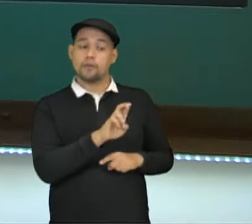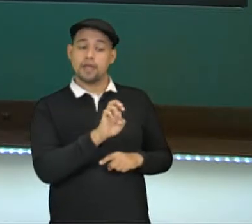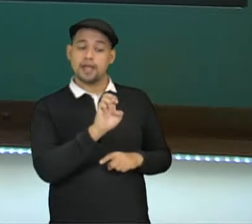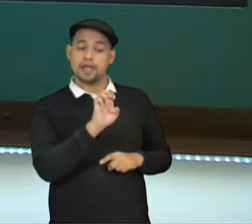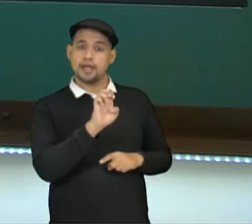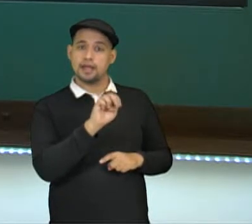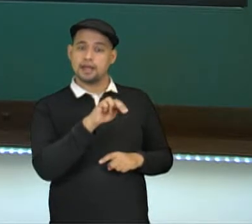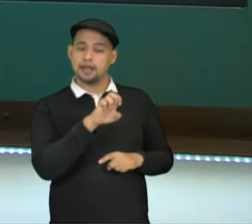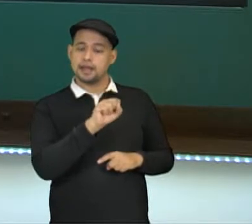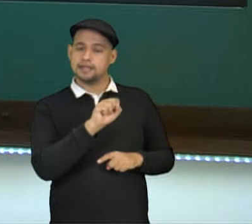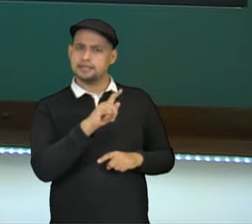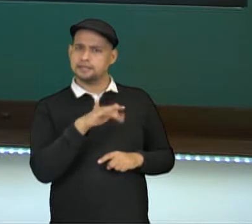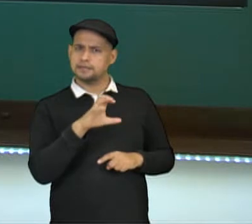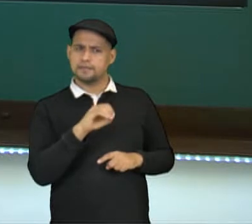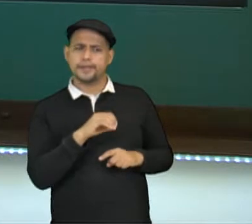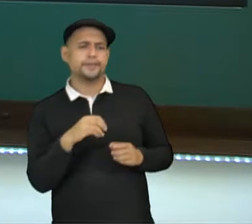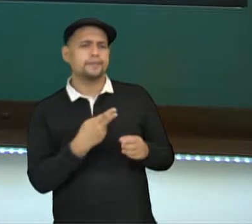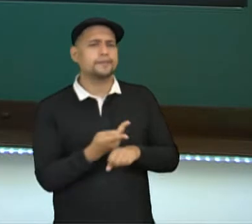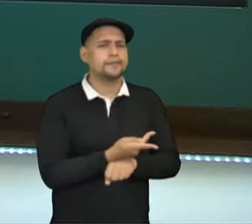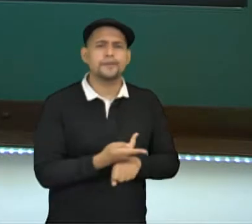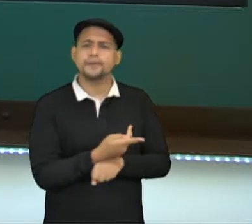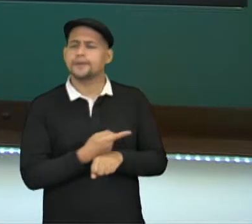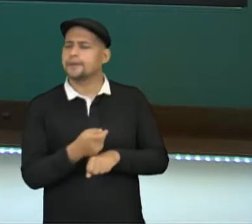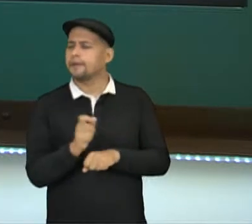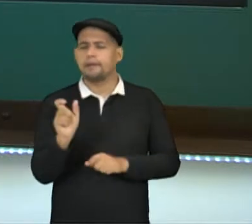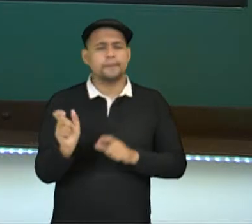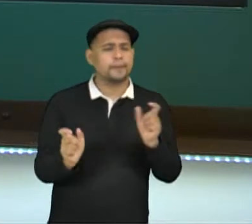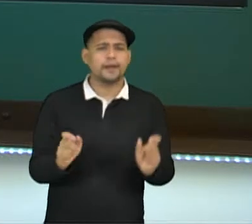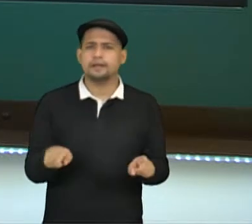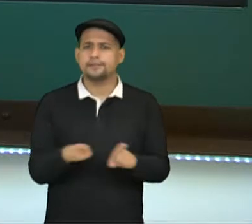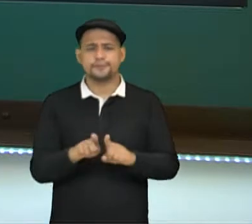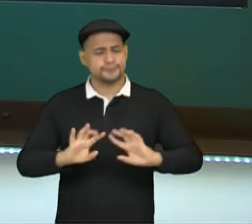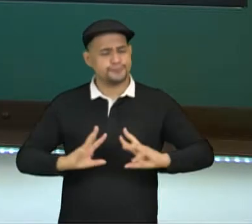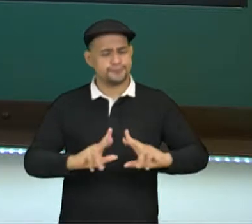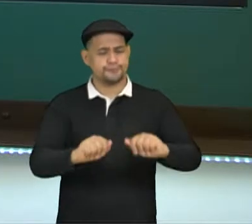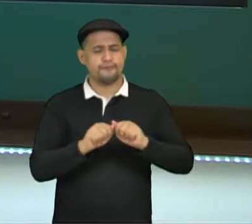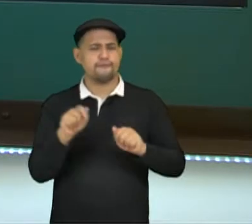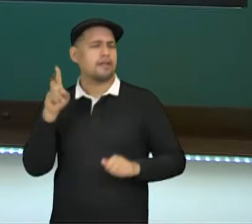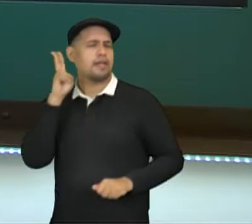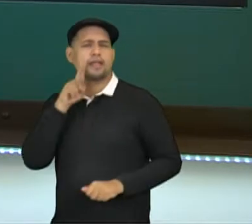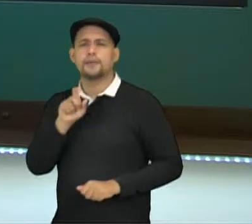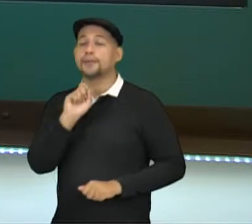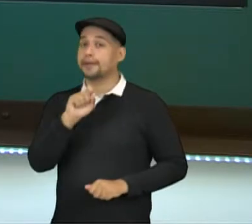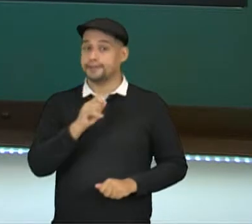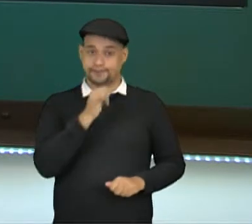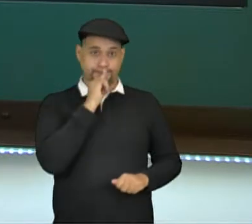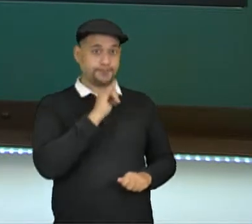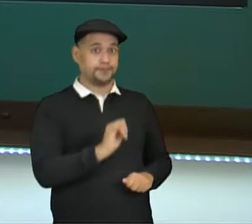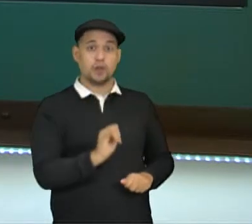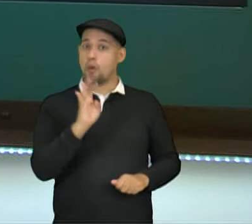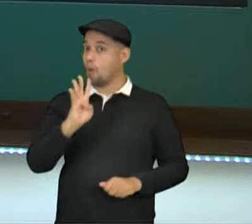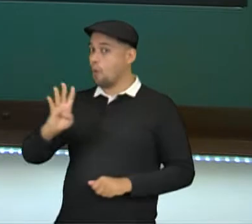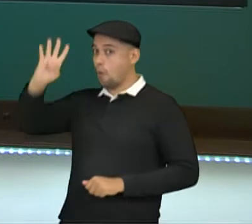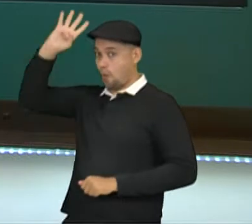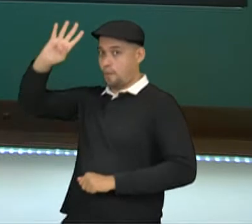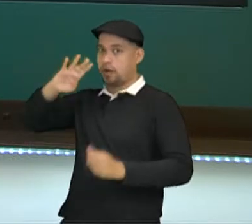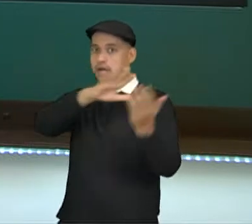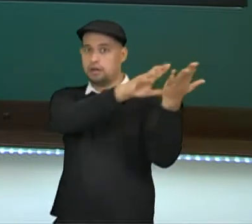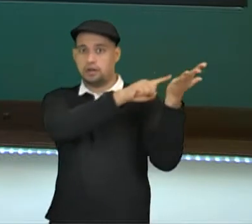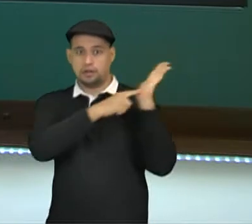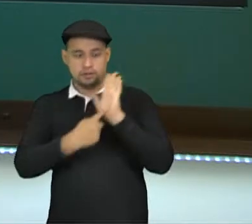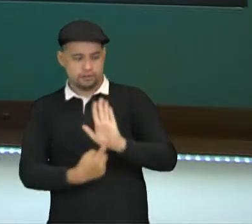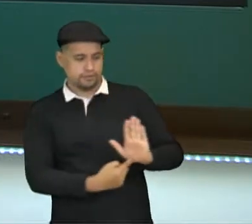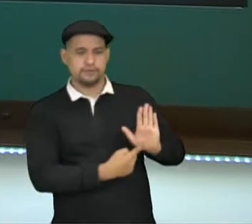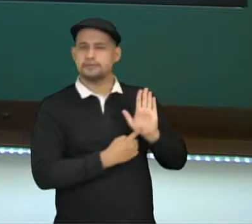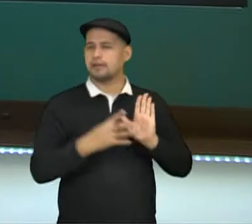lá desse teor italiano esse classicismo, essa coisa toda feita. Lembrando vocês que Roma trouxe a Grécia para o mundo, porque